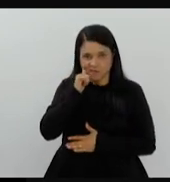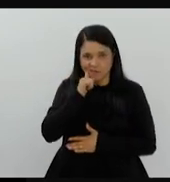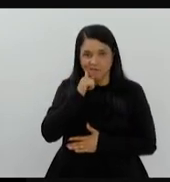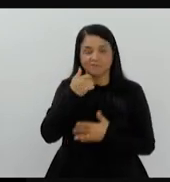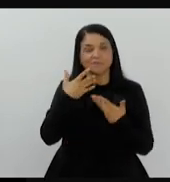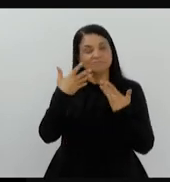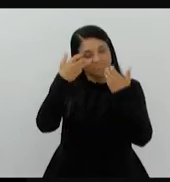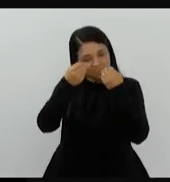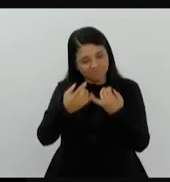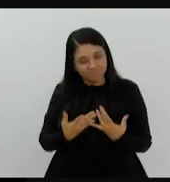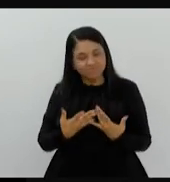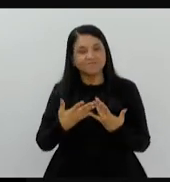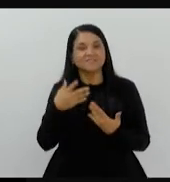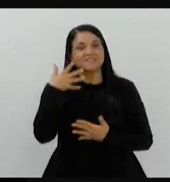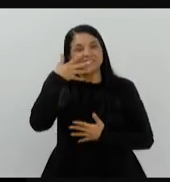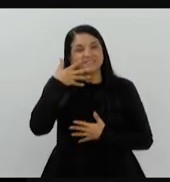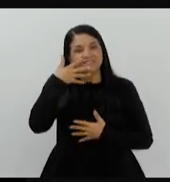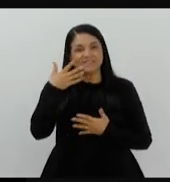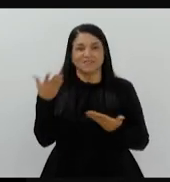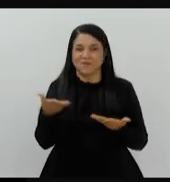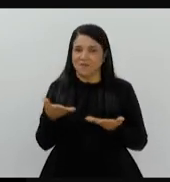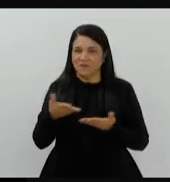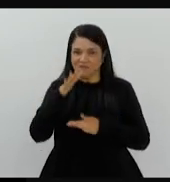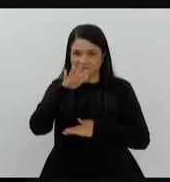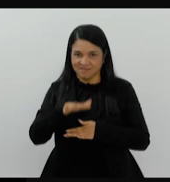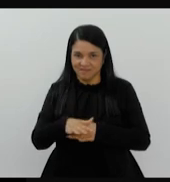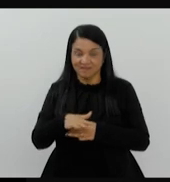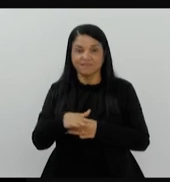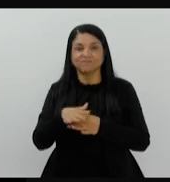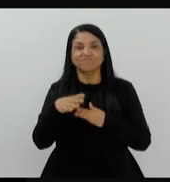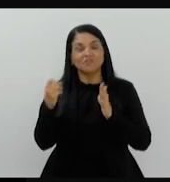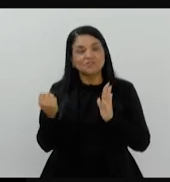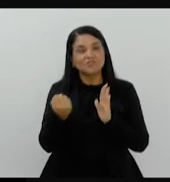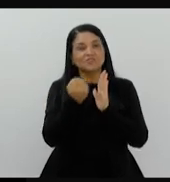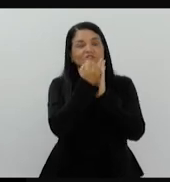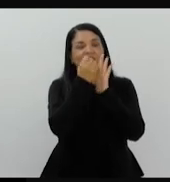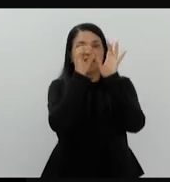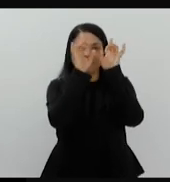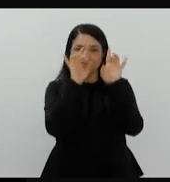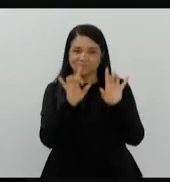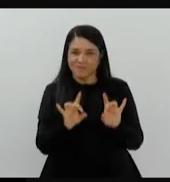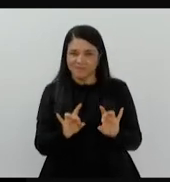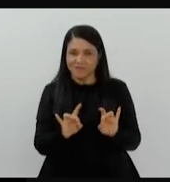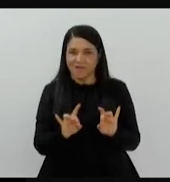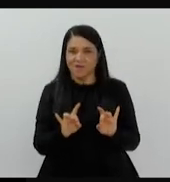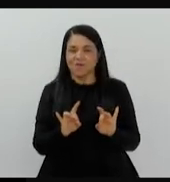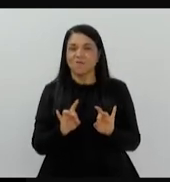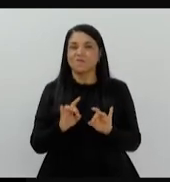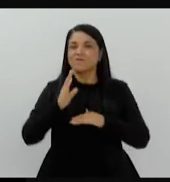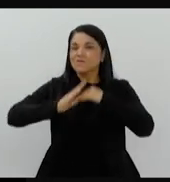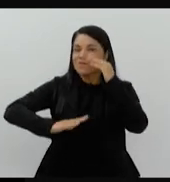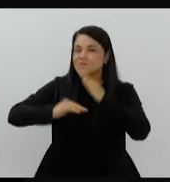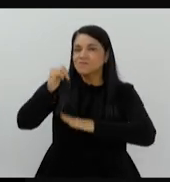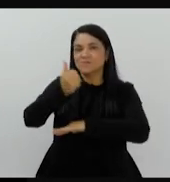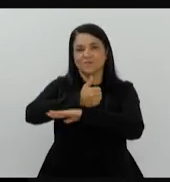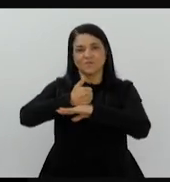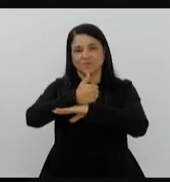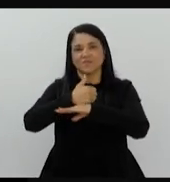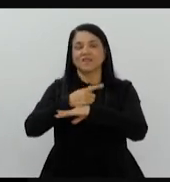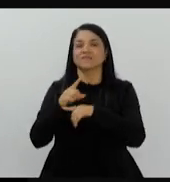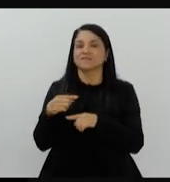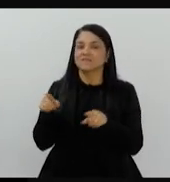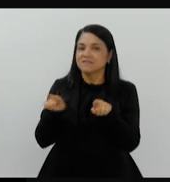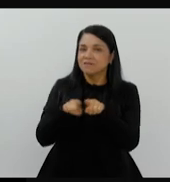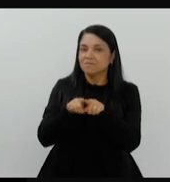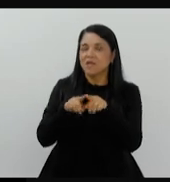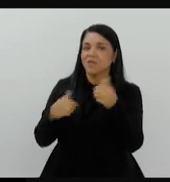minhas palavras, né, na tarde de hoje, para dar um destaque todo especial a esses profissionais que também nos auxiliam